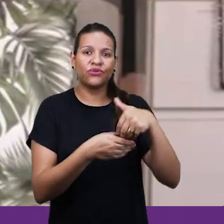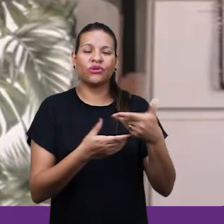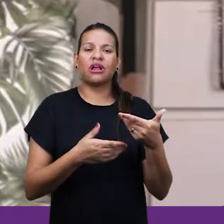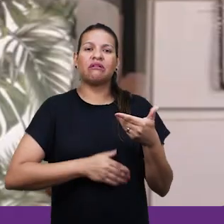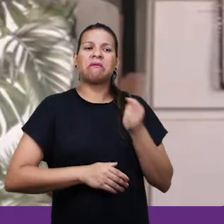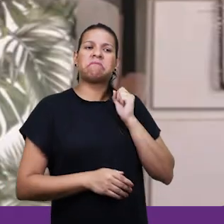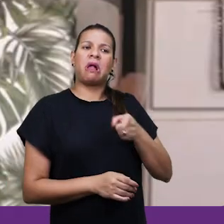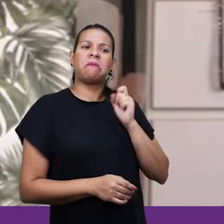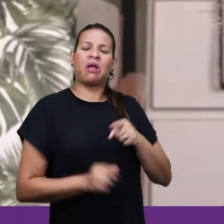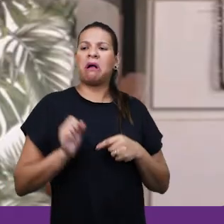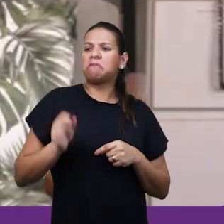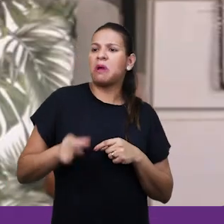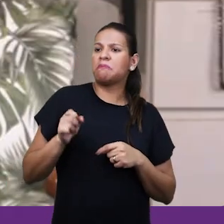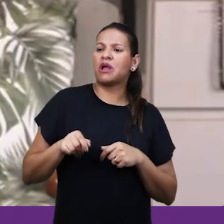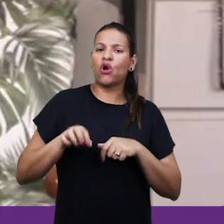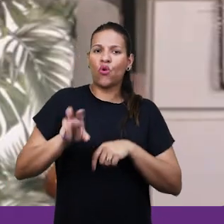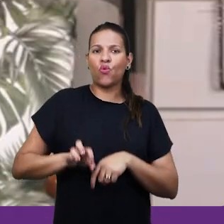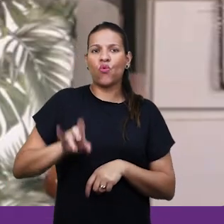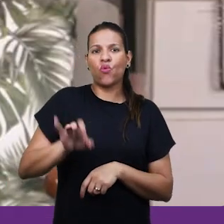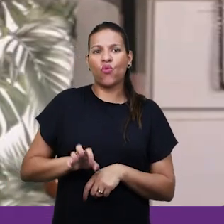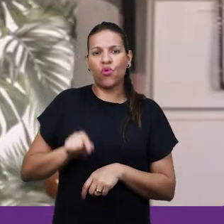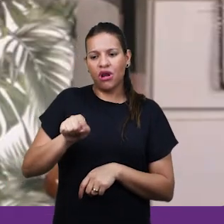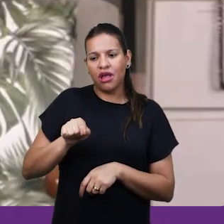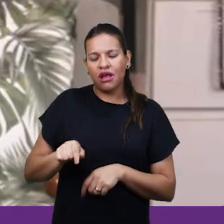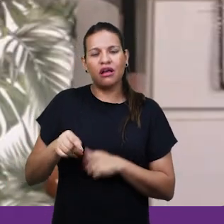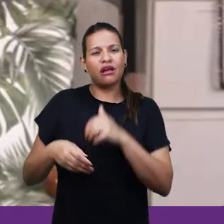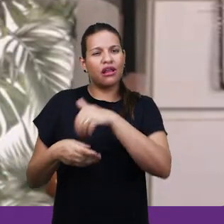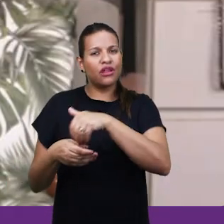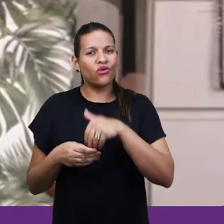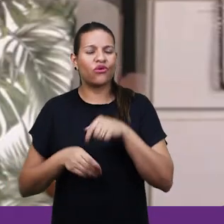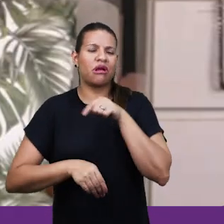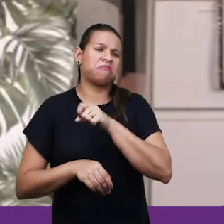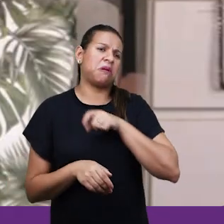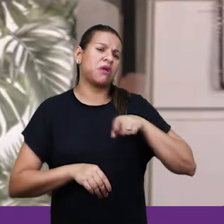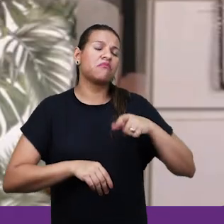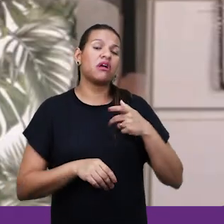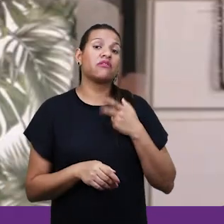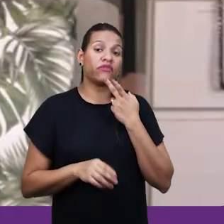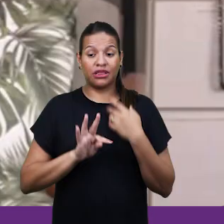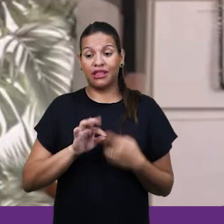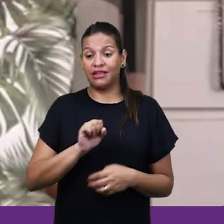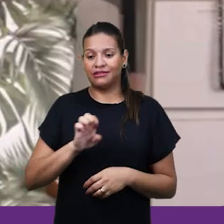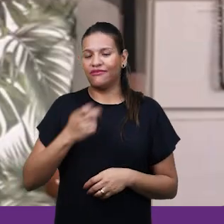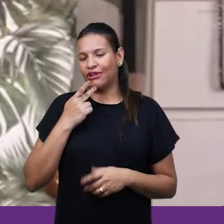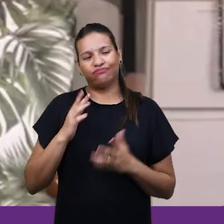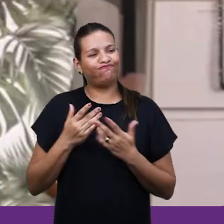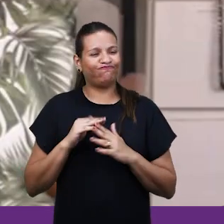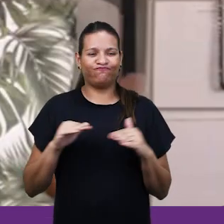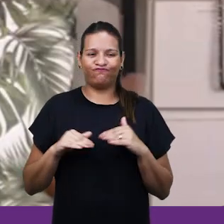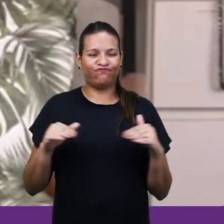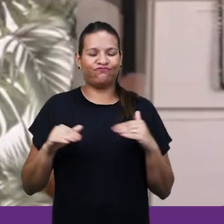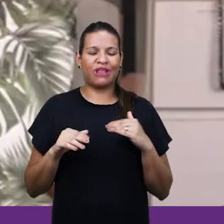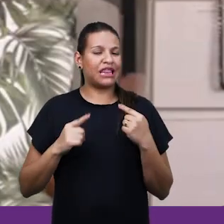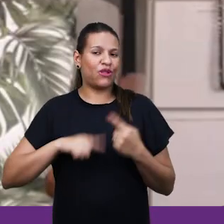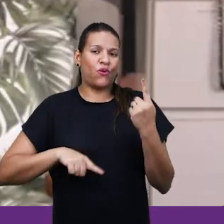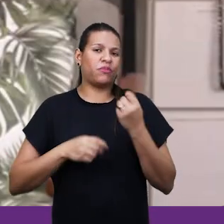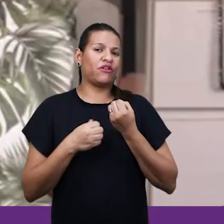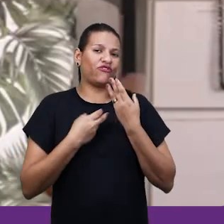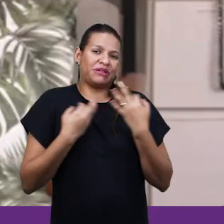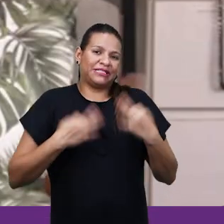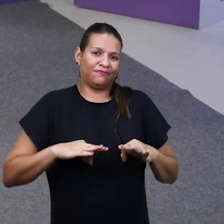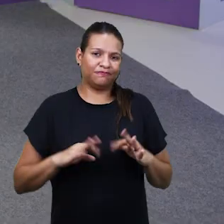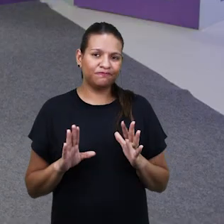São questões que o TSE já reconheceu como configuradores de desinformação. Além das questões mais clássicas, né, como quando